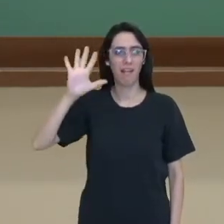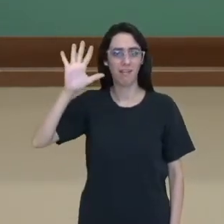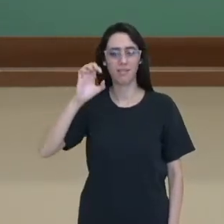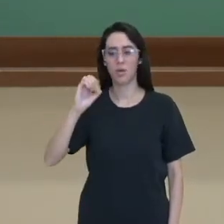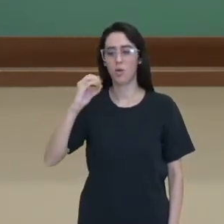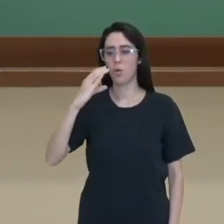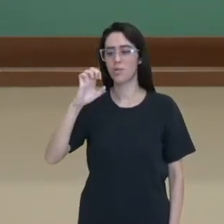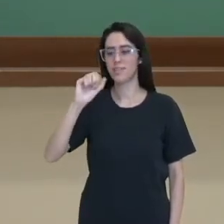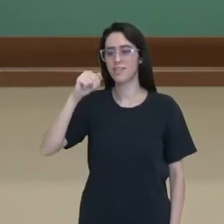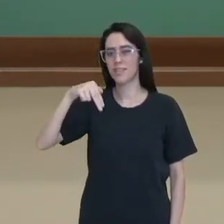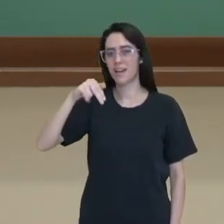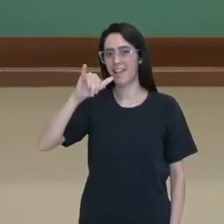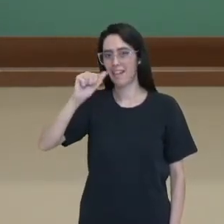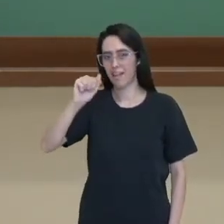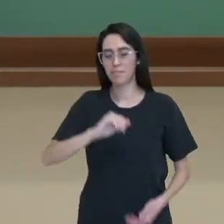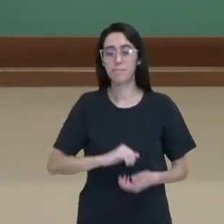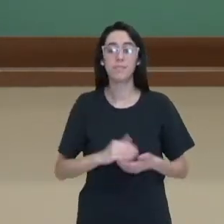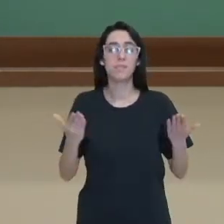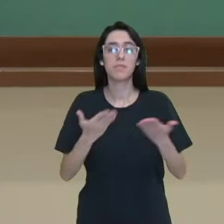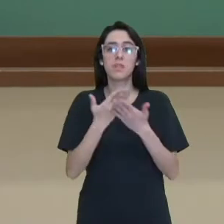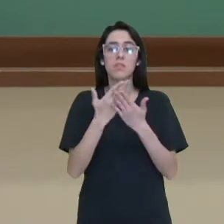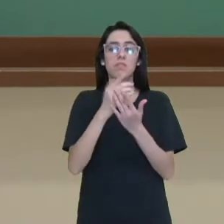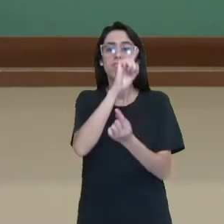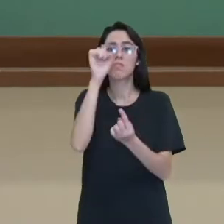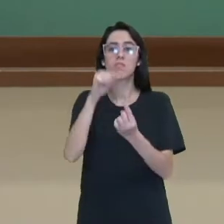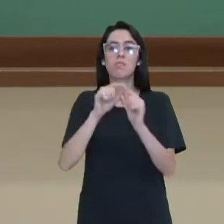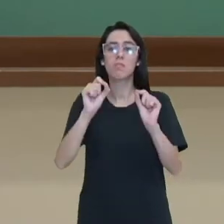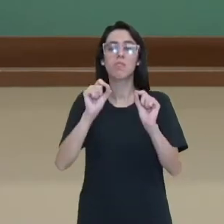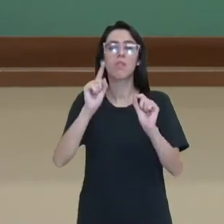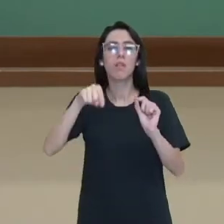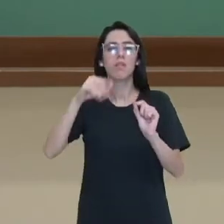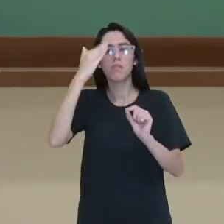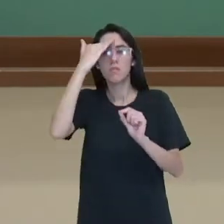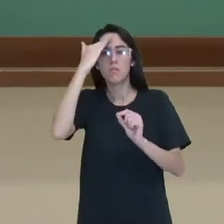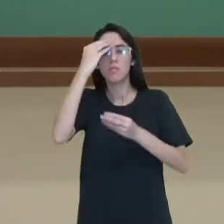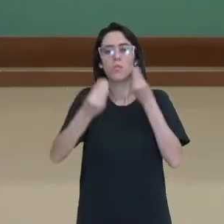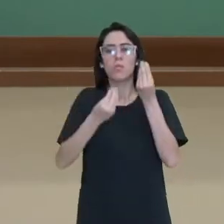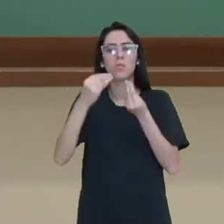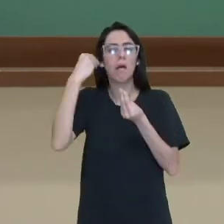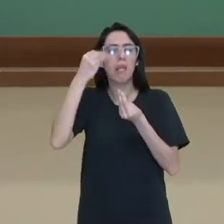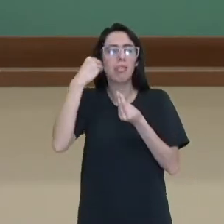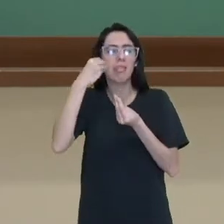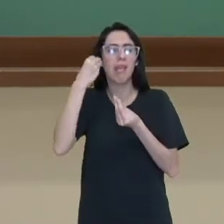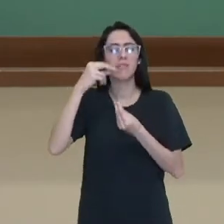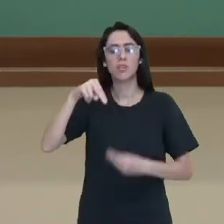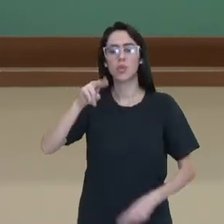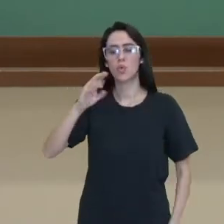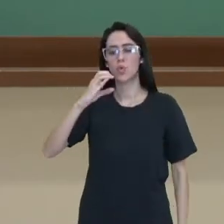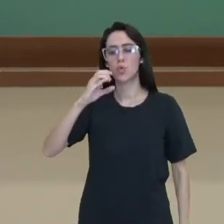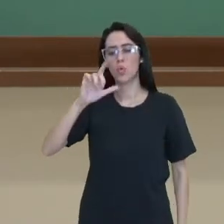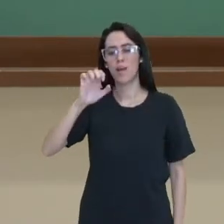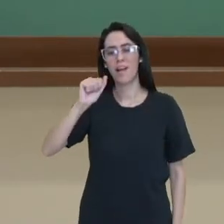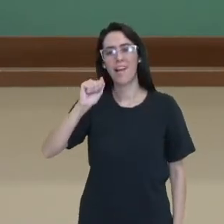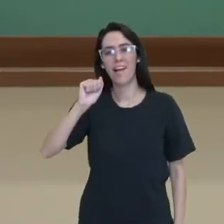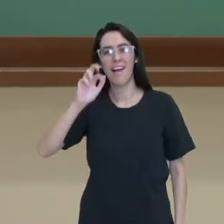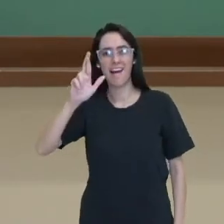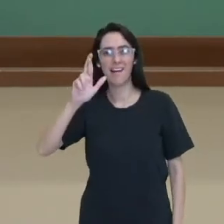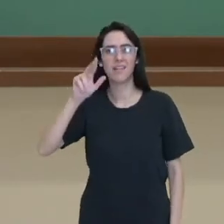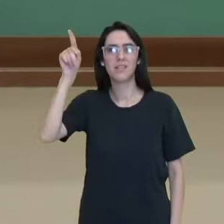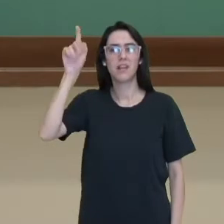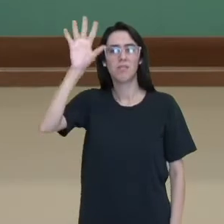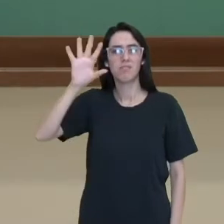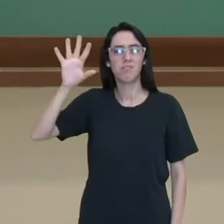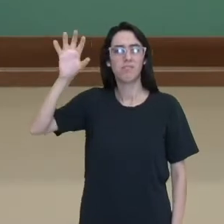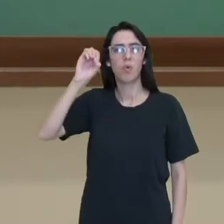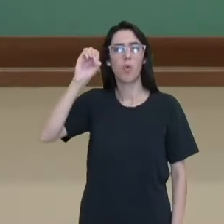o objetivo da aula seria analisar e localizar o desenvolvimento de testes nucleares no Oceano Pacífico, mais especificamente no atol de